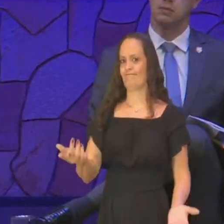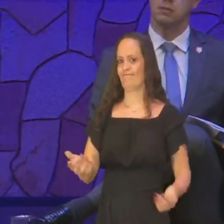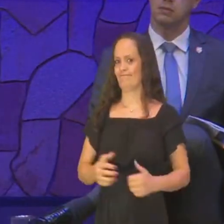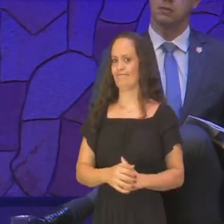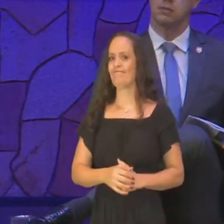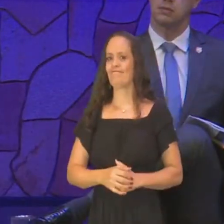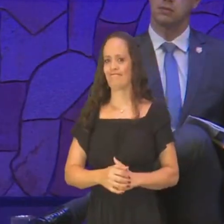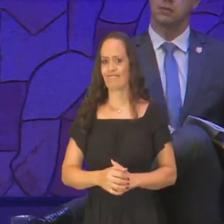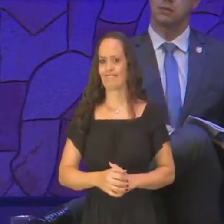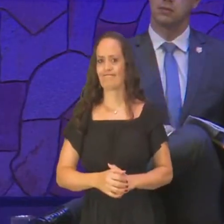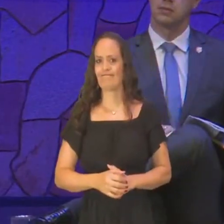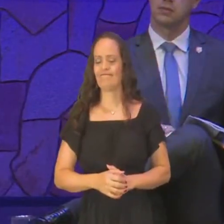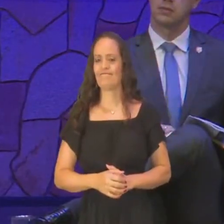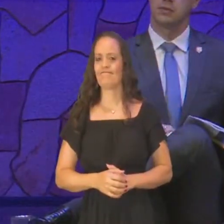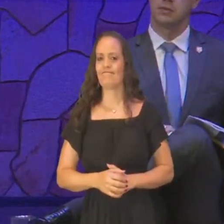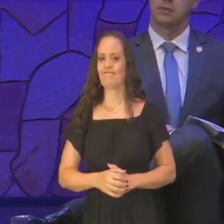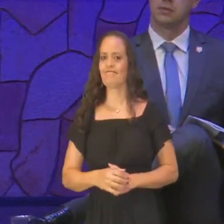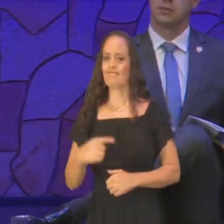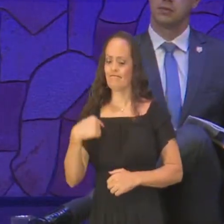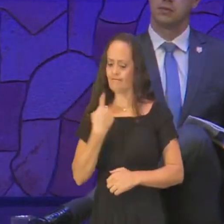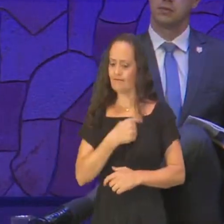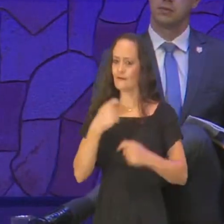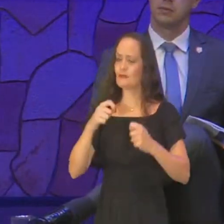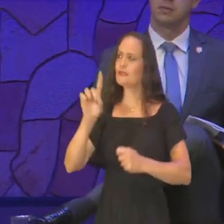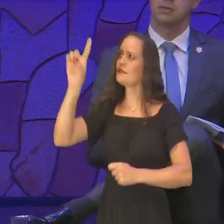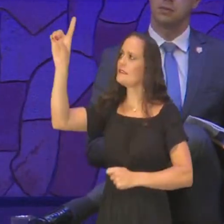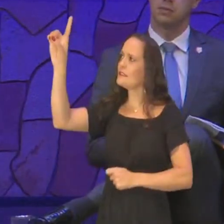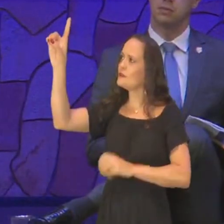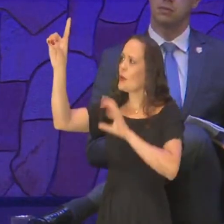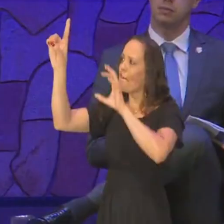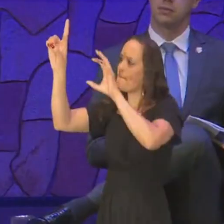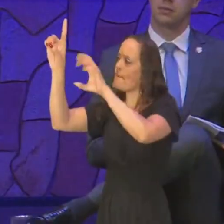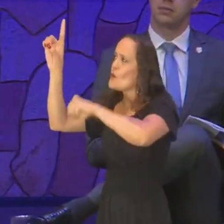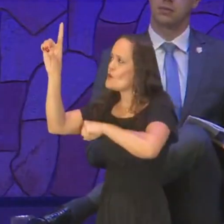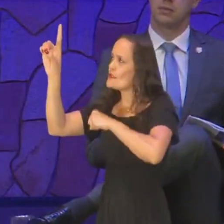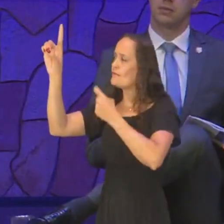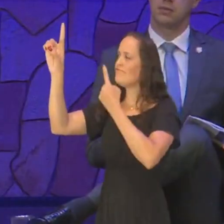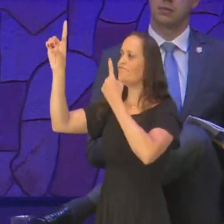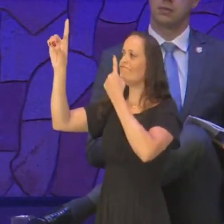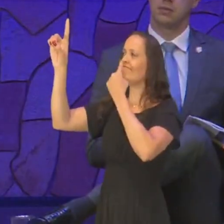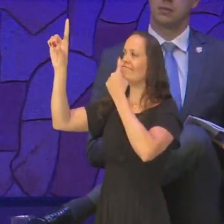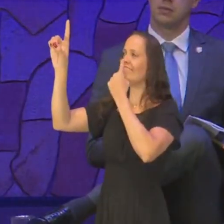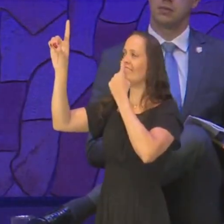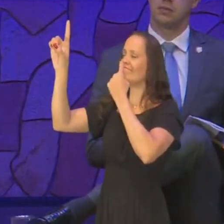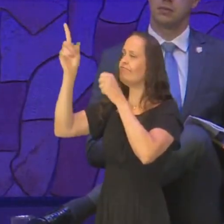a chegarmos a Ele não pelas buscas, tão somente, mas pelo desejo da intimidade.